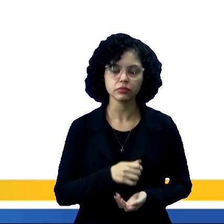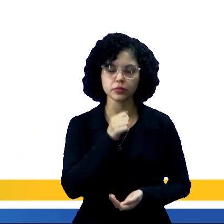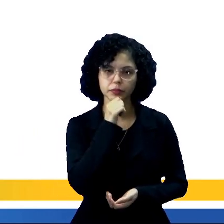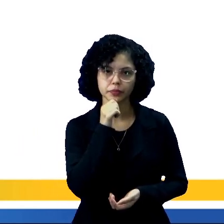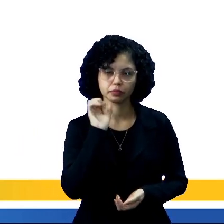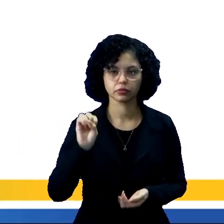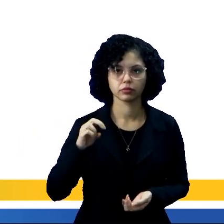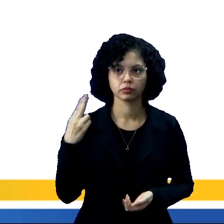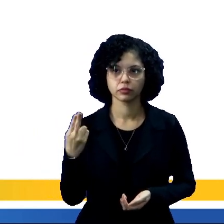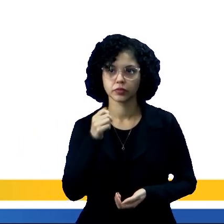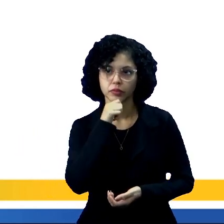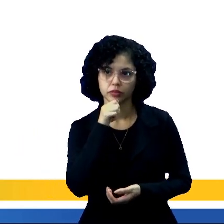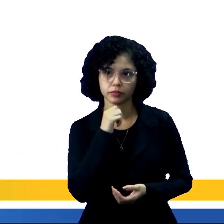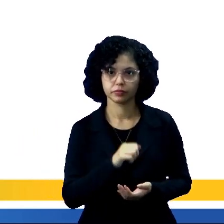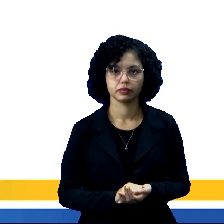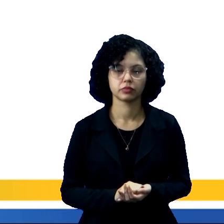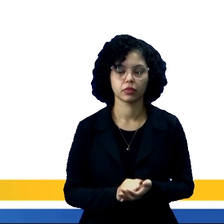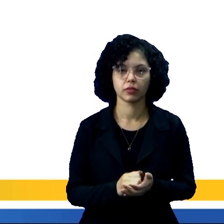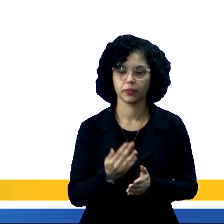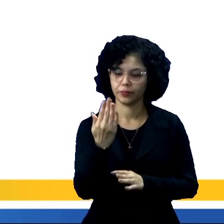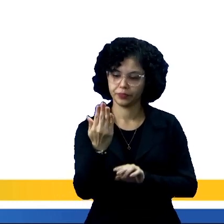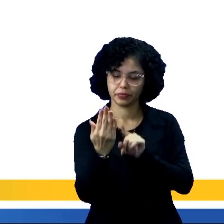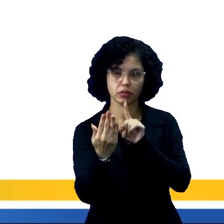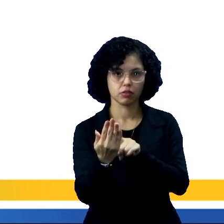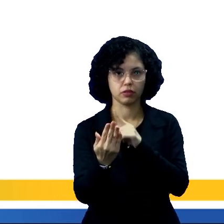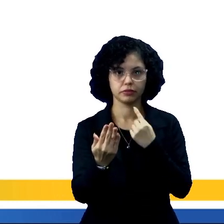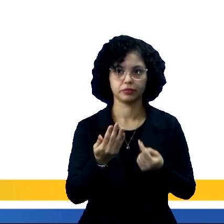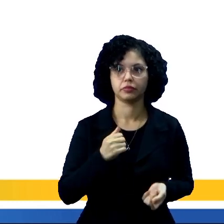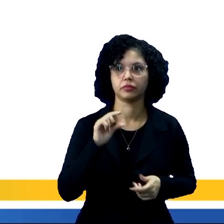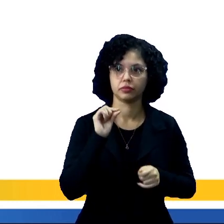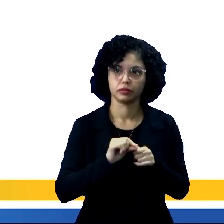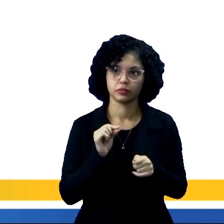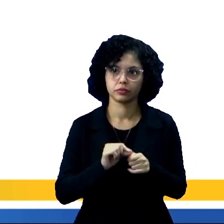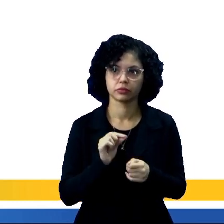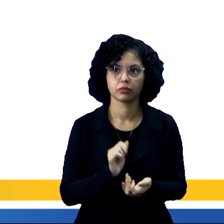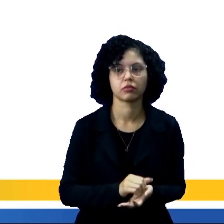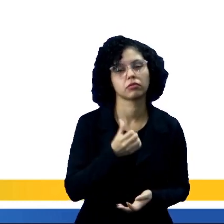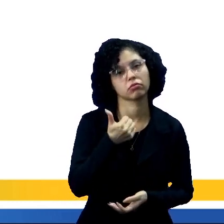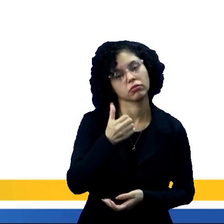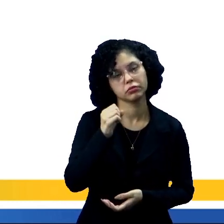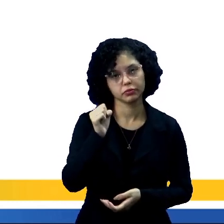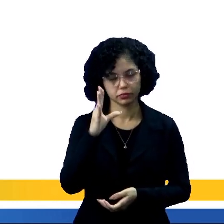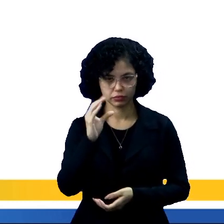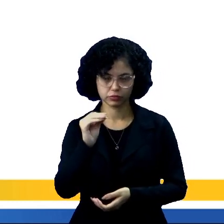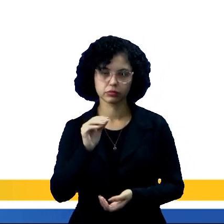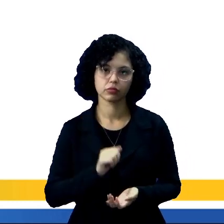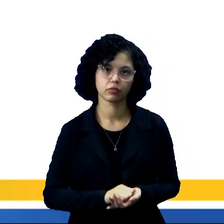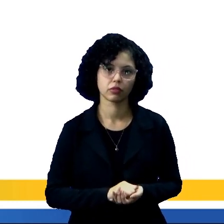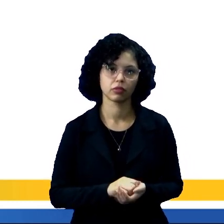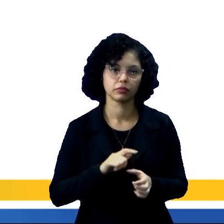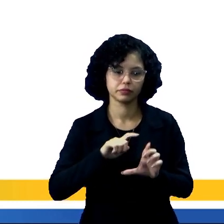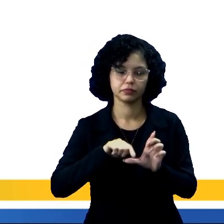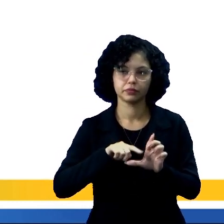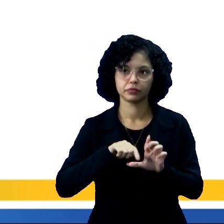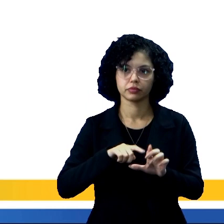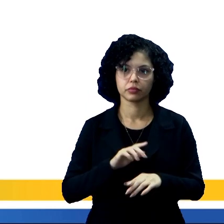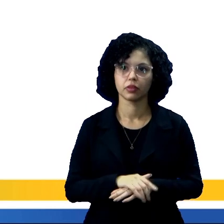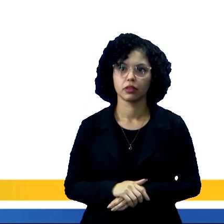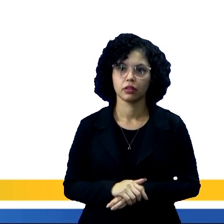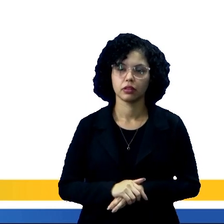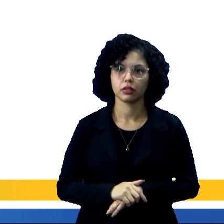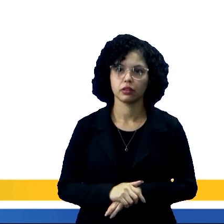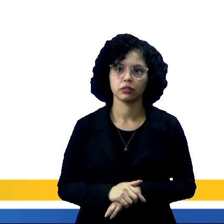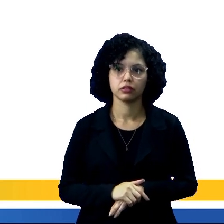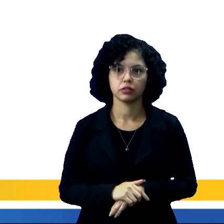Ou seja, o espelho dele no inverso. Ele fez aí um ângulo de 180 graus, observe.